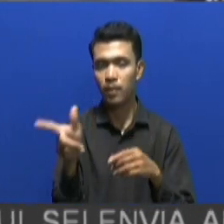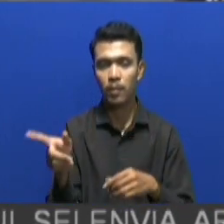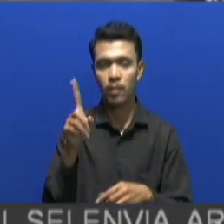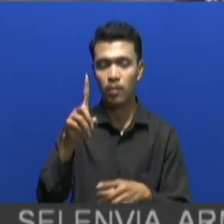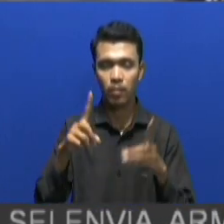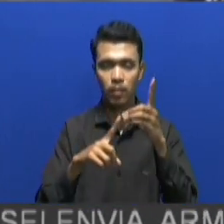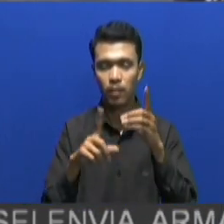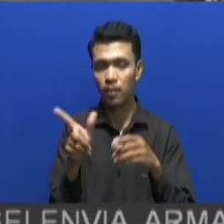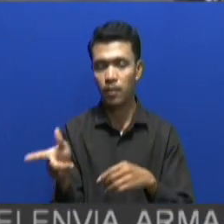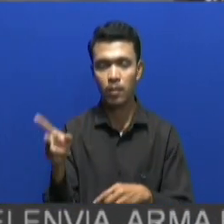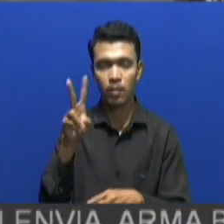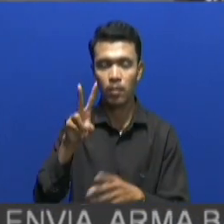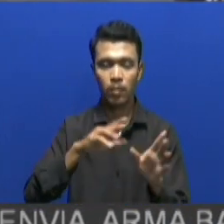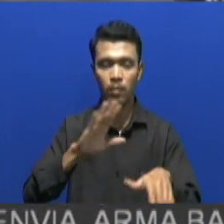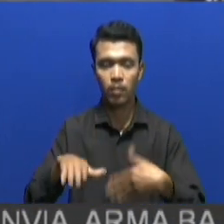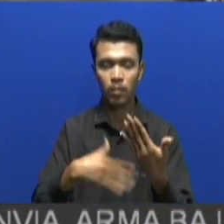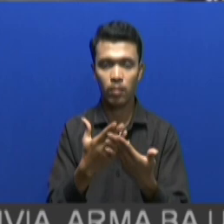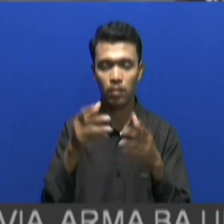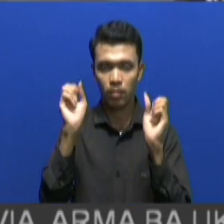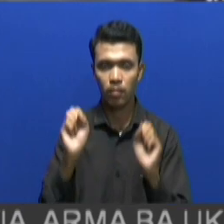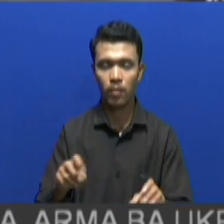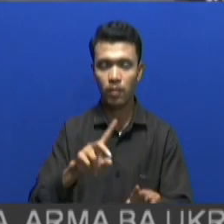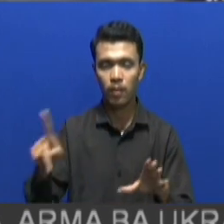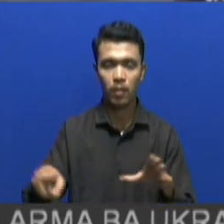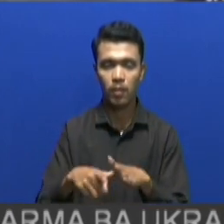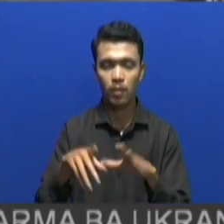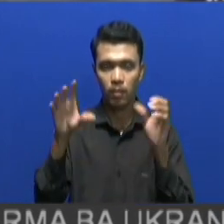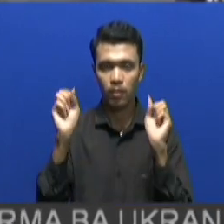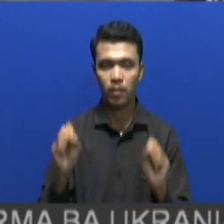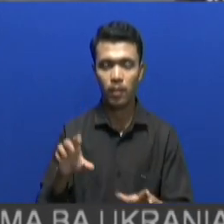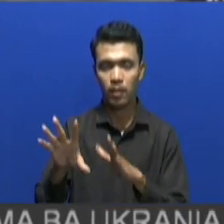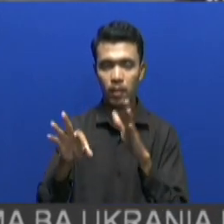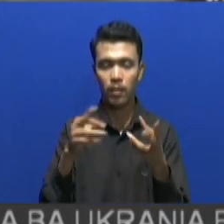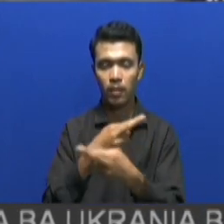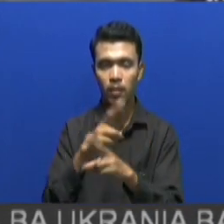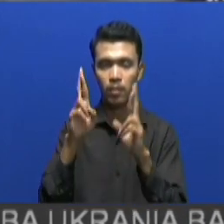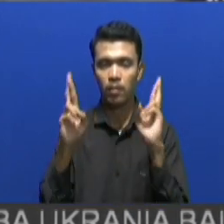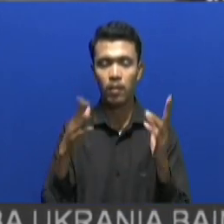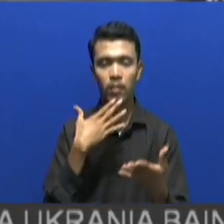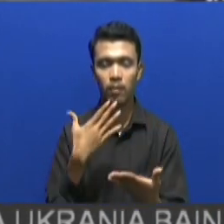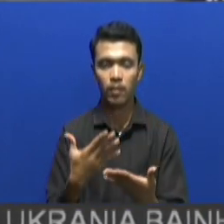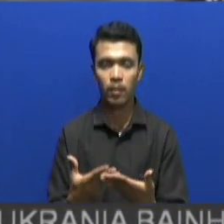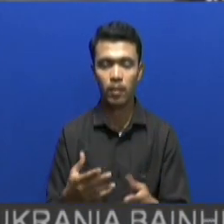tal todo bele participa, no bele reta resultado de uma tia,